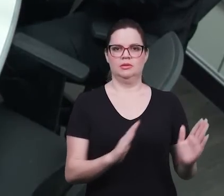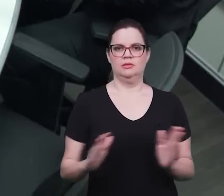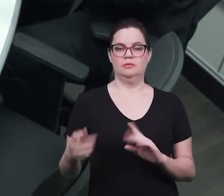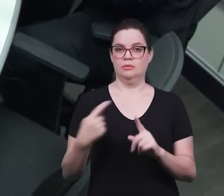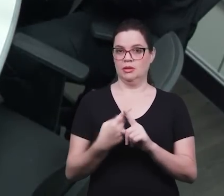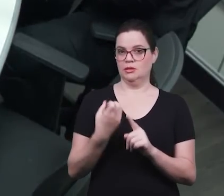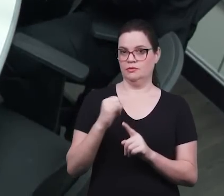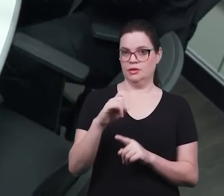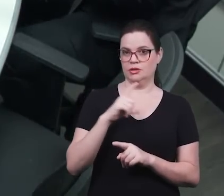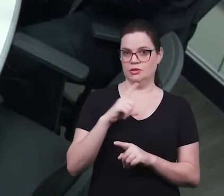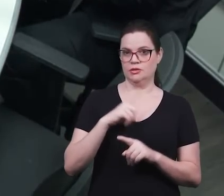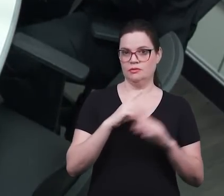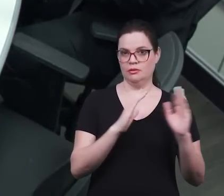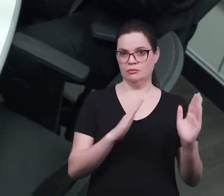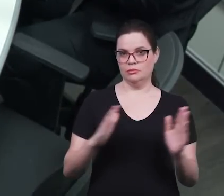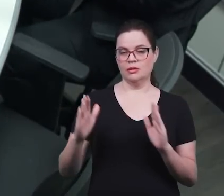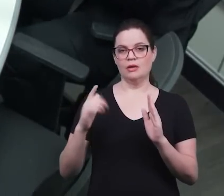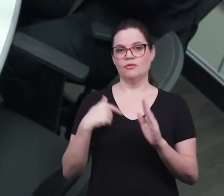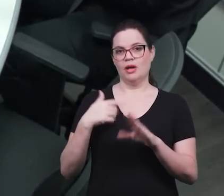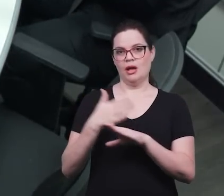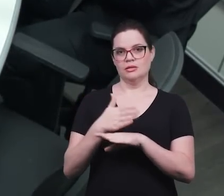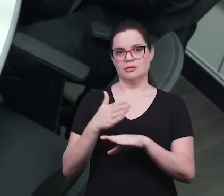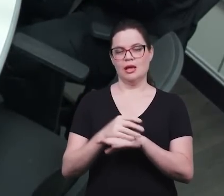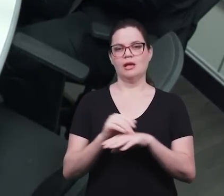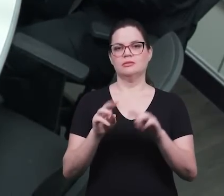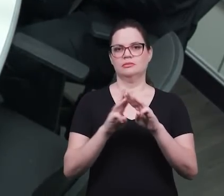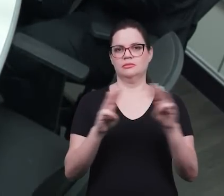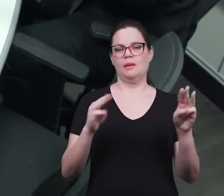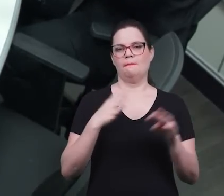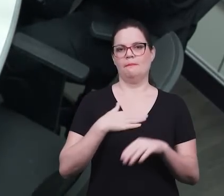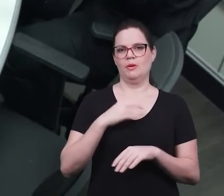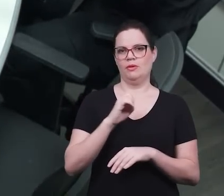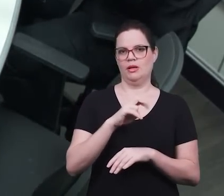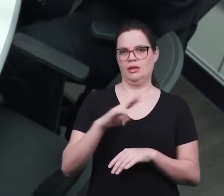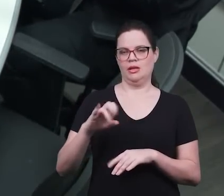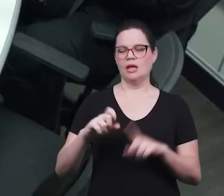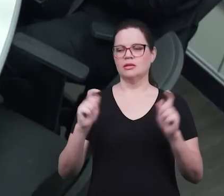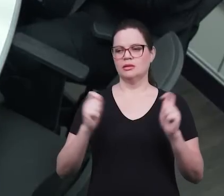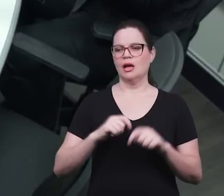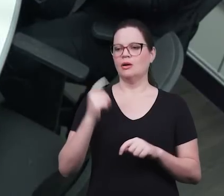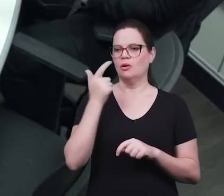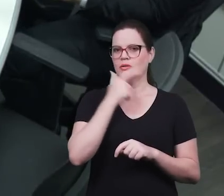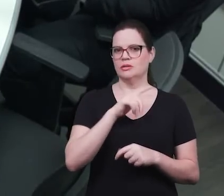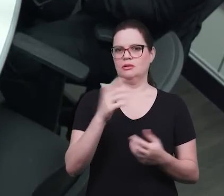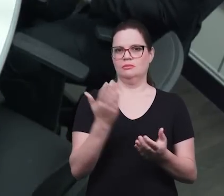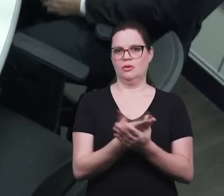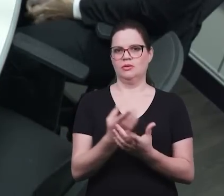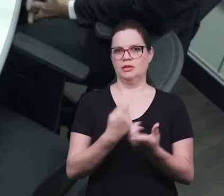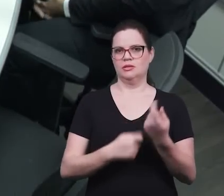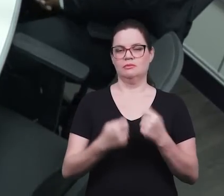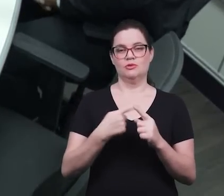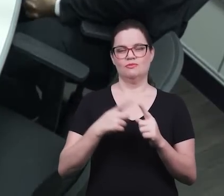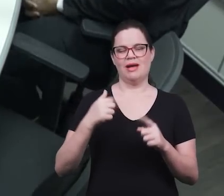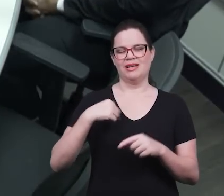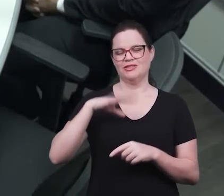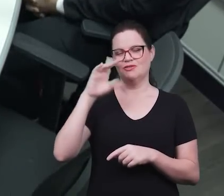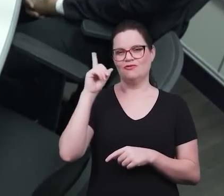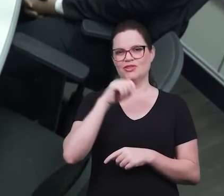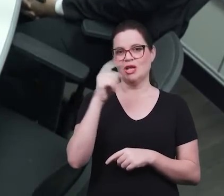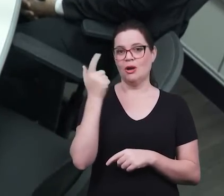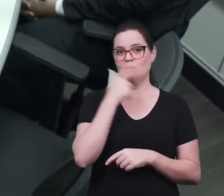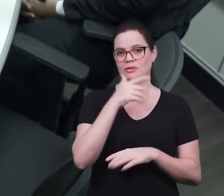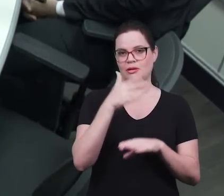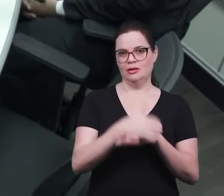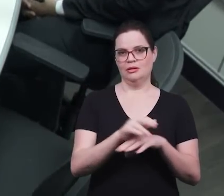acesso à plataforma Meu INSS, você consegue fazer o processo administrativo. Agora a questão maior é ter acesso ao Meu INSS. Ao Meu